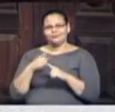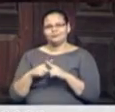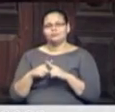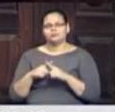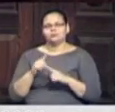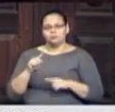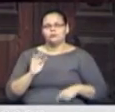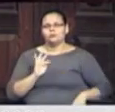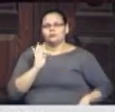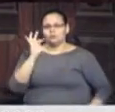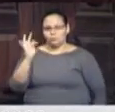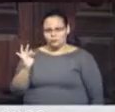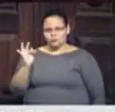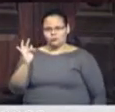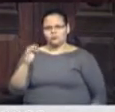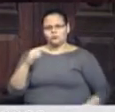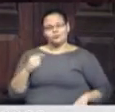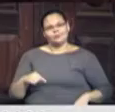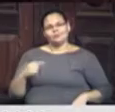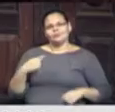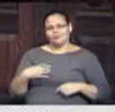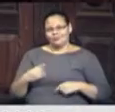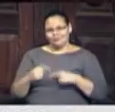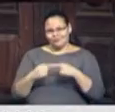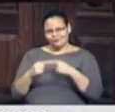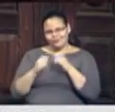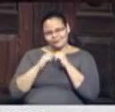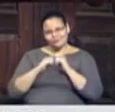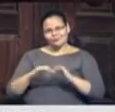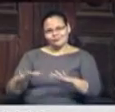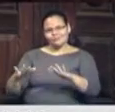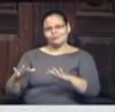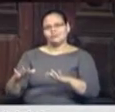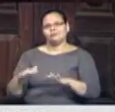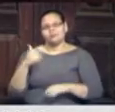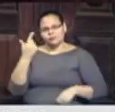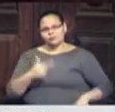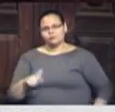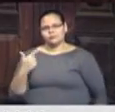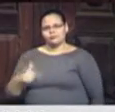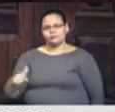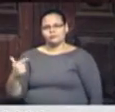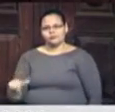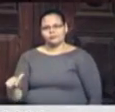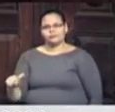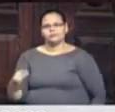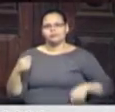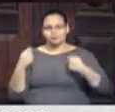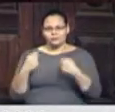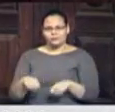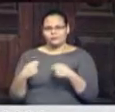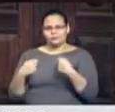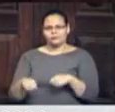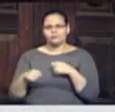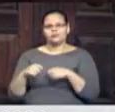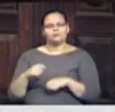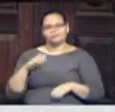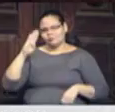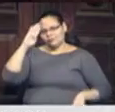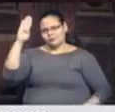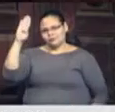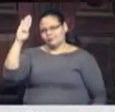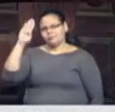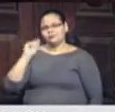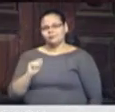de futuros de gerações vindouras. E mais, tem que existir, acima de